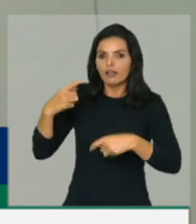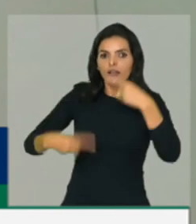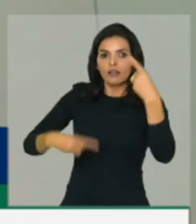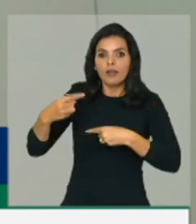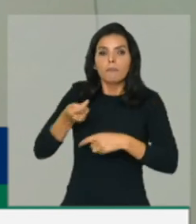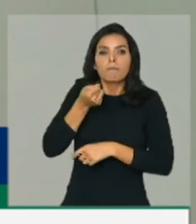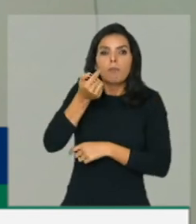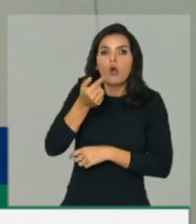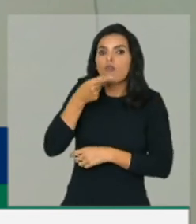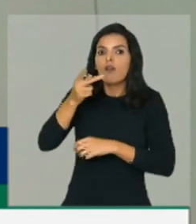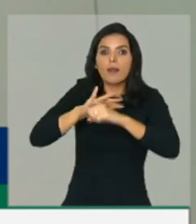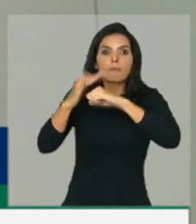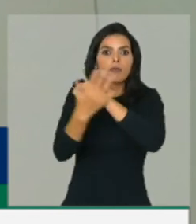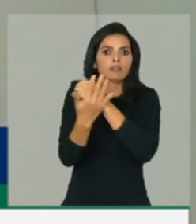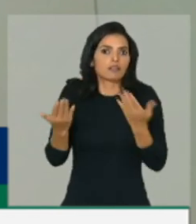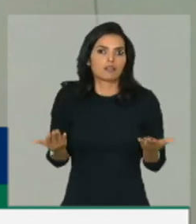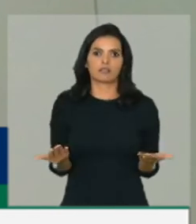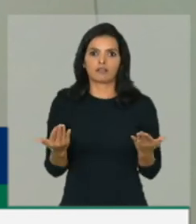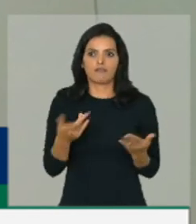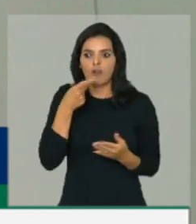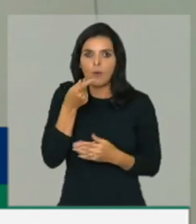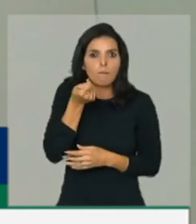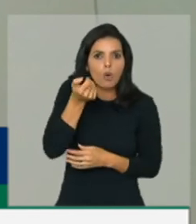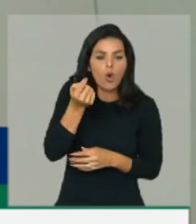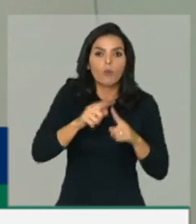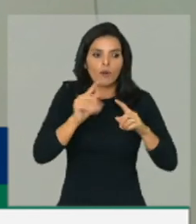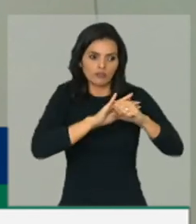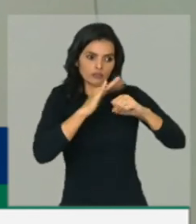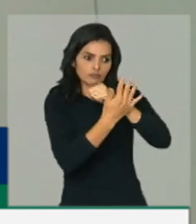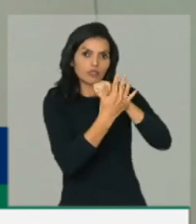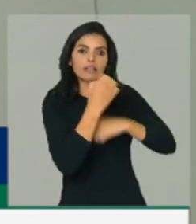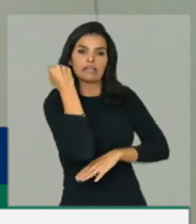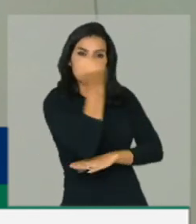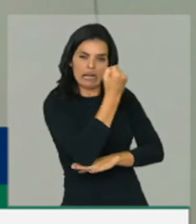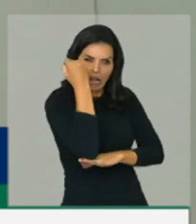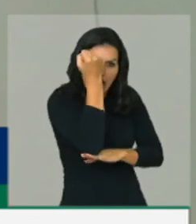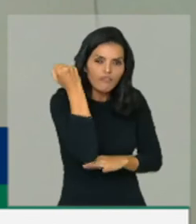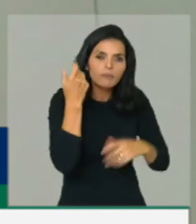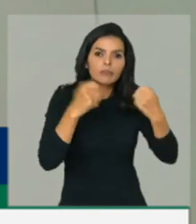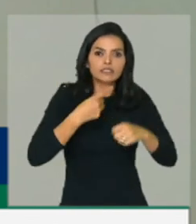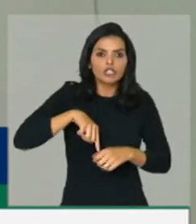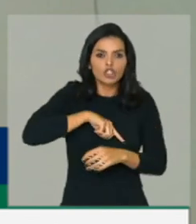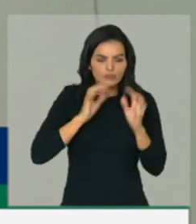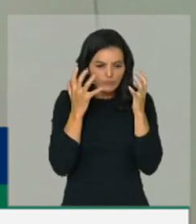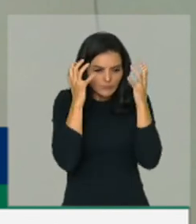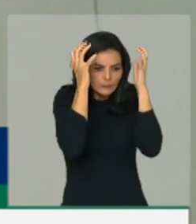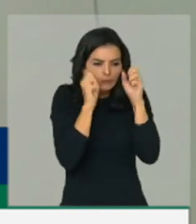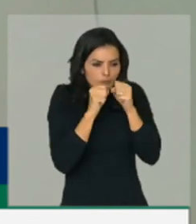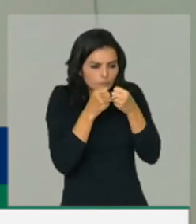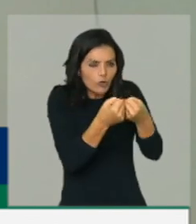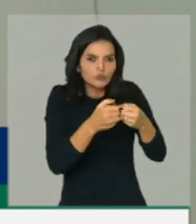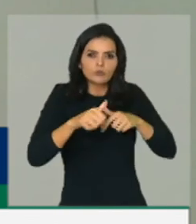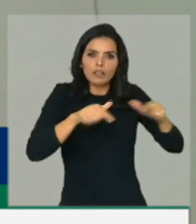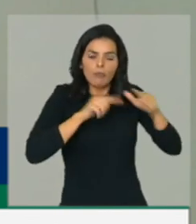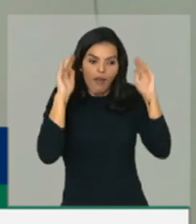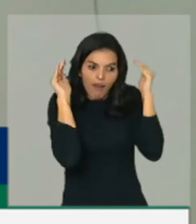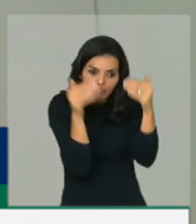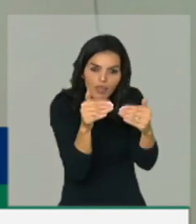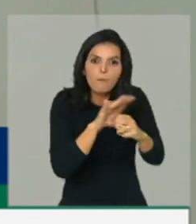pandemia durante essa semana, mas é uma pandemia grave que precisa de todo o nosso trabalho e